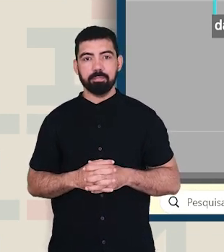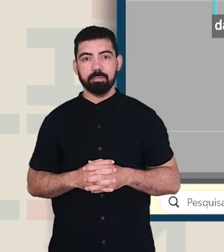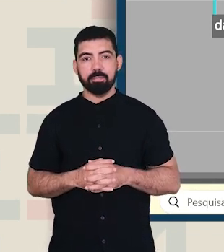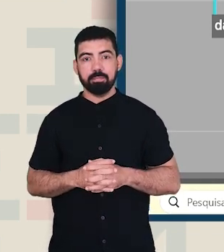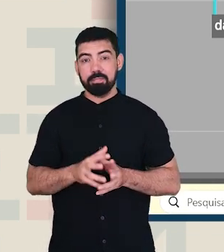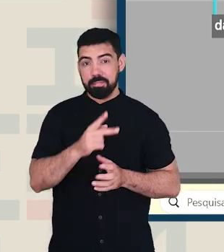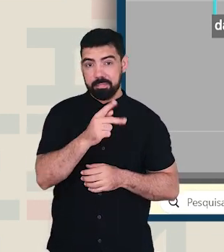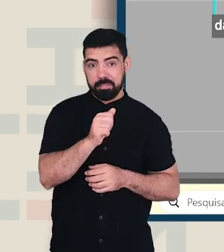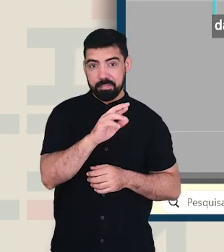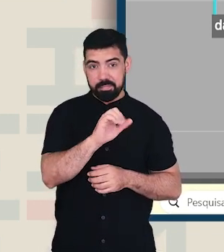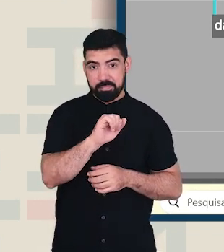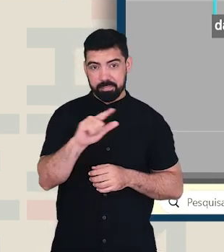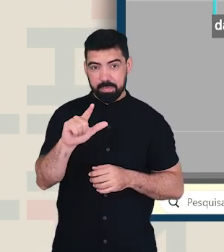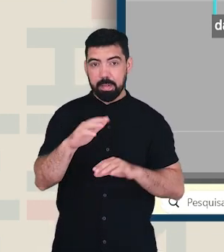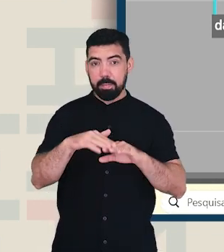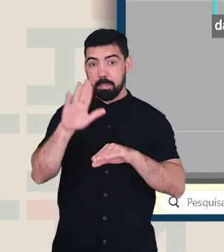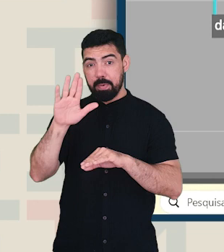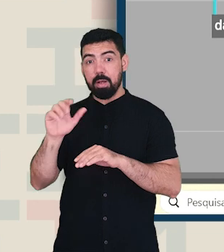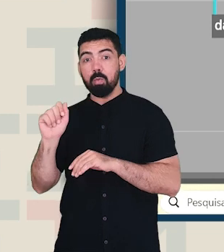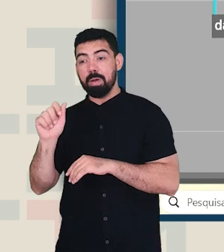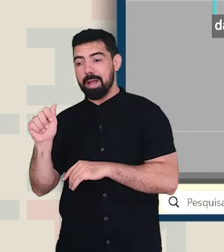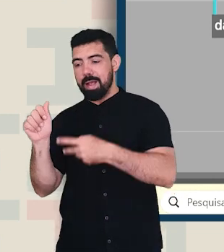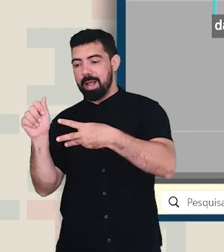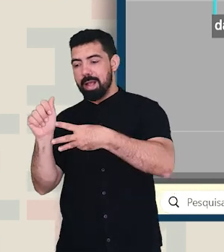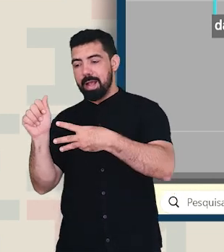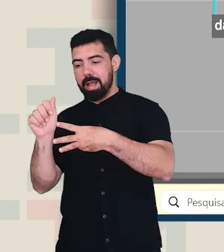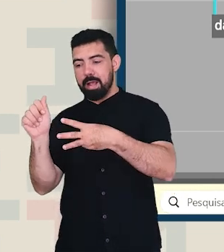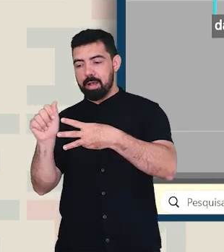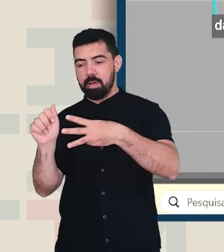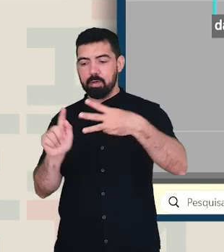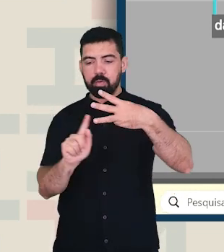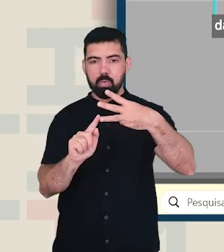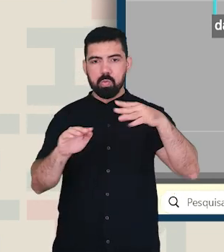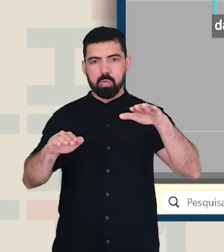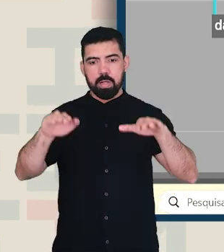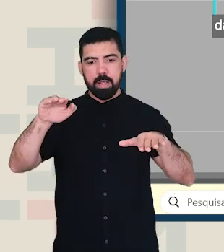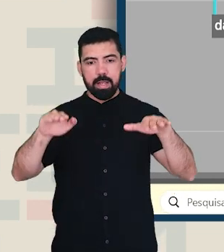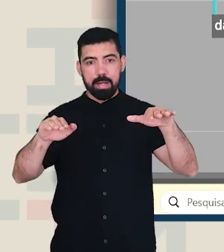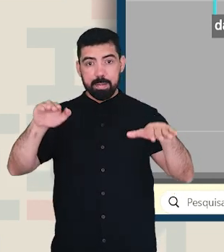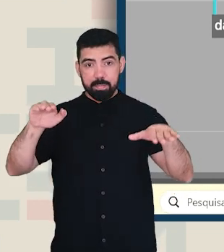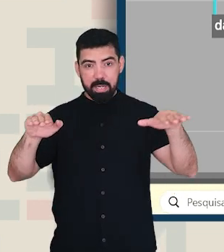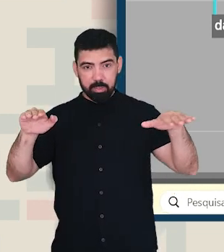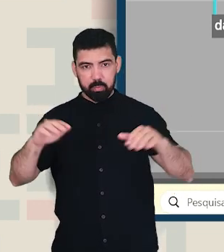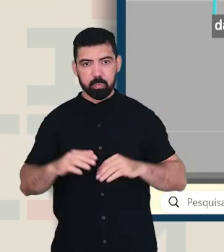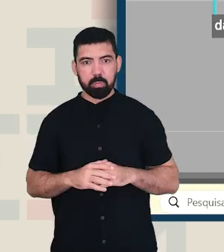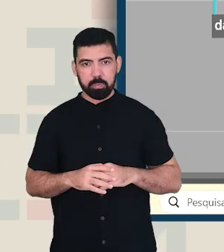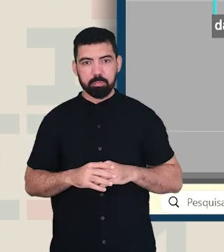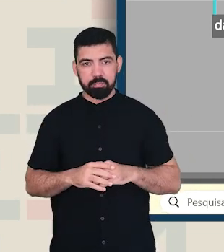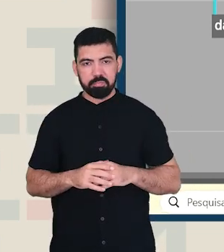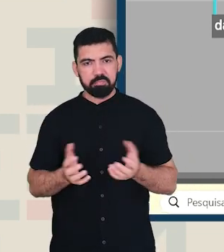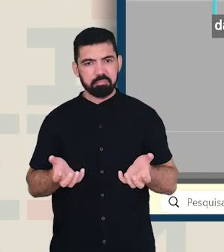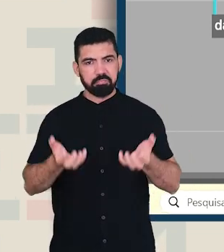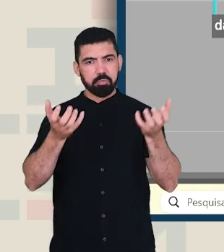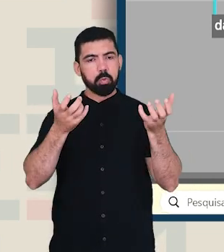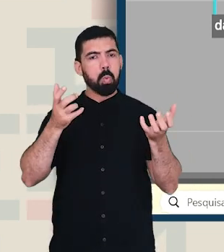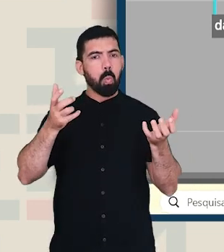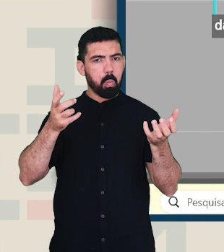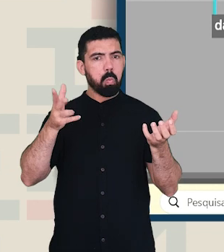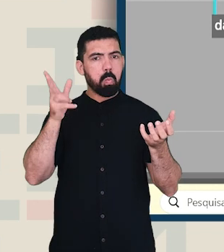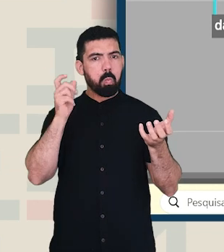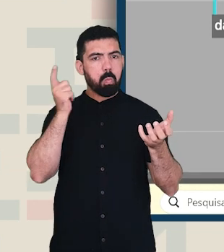as parciais mais agudas equilibradas com o grave. Então, bastante rico.